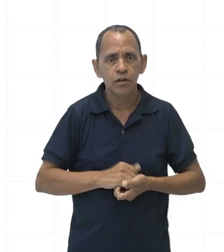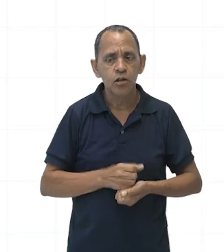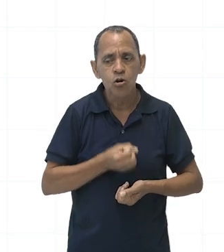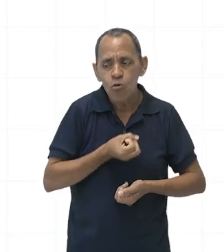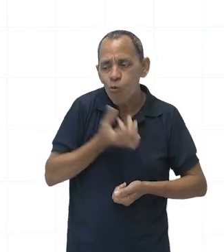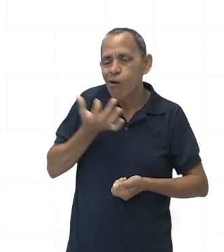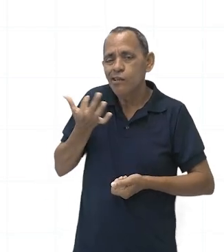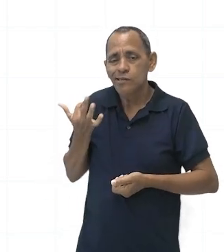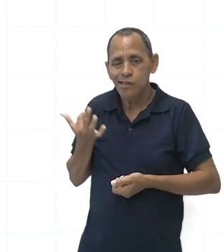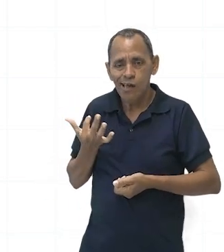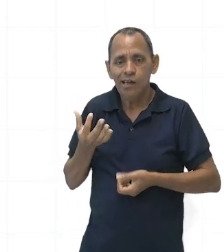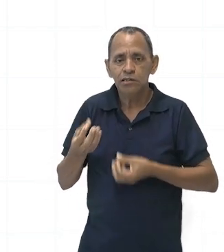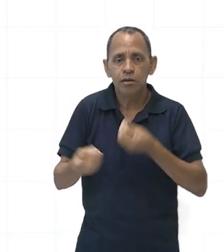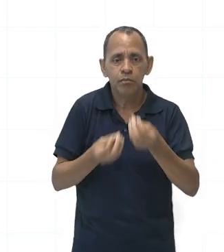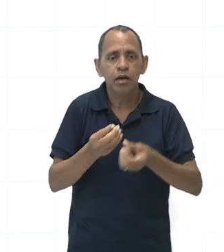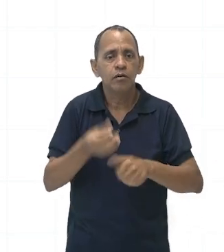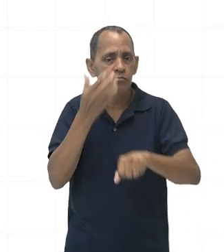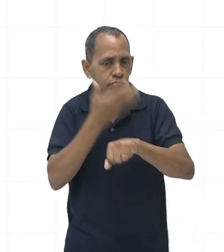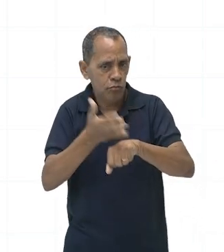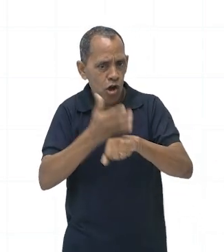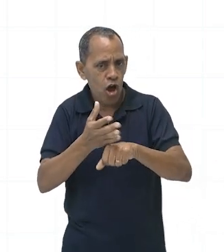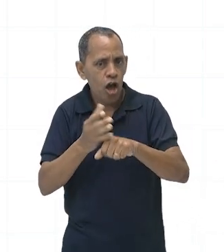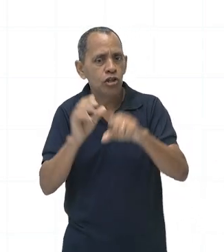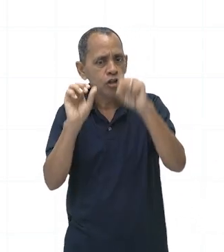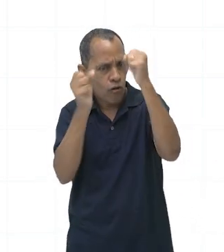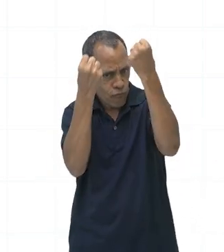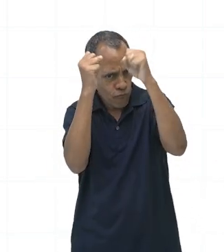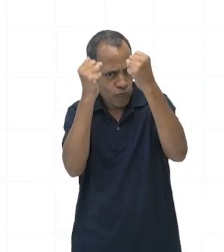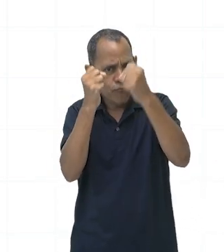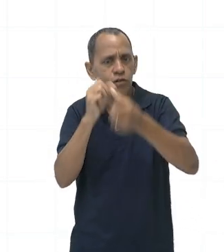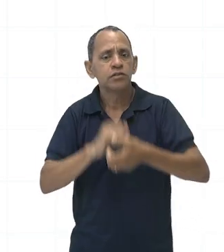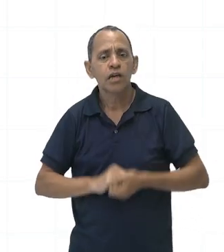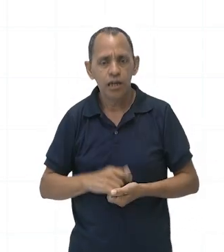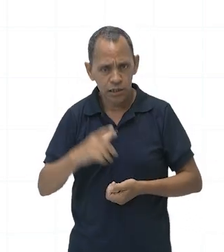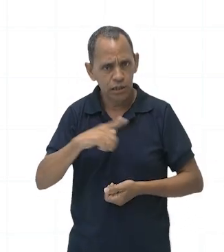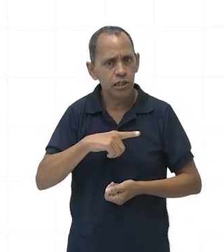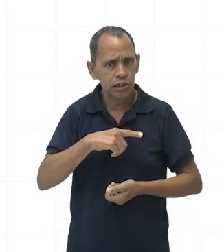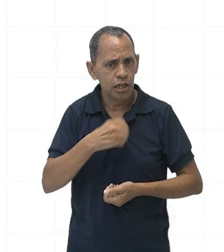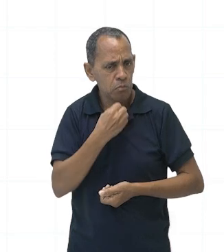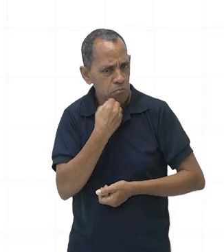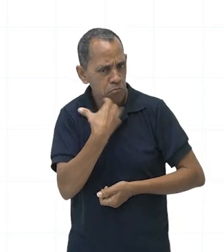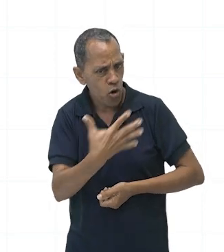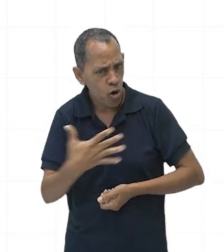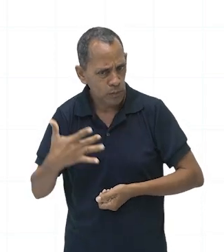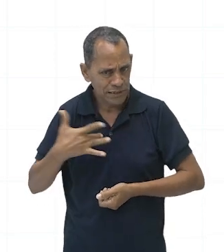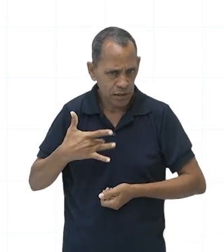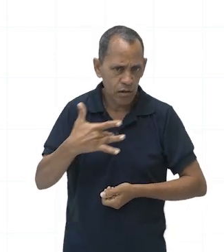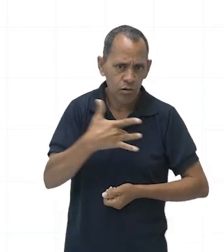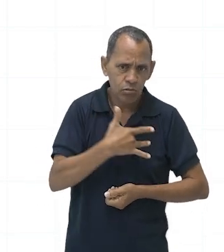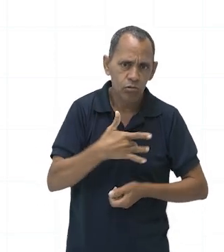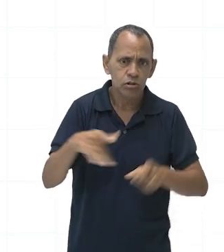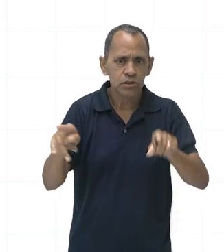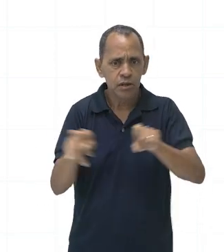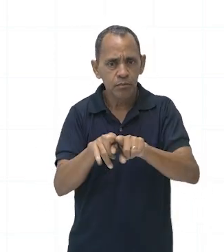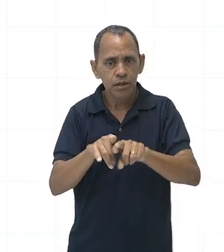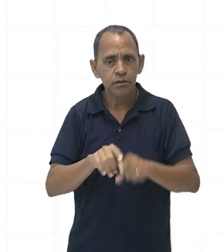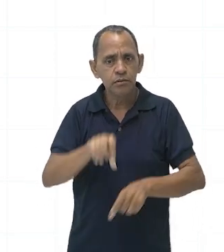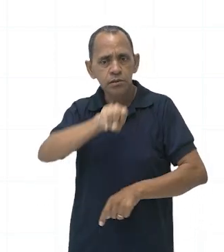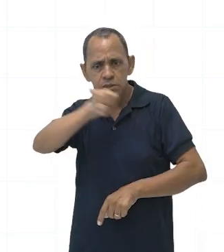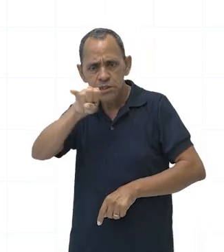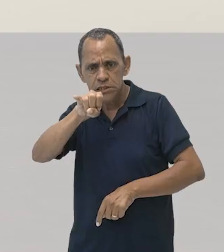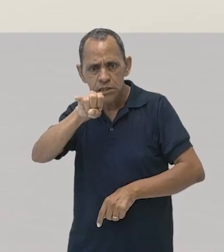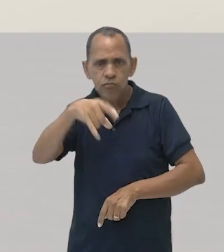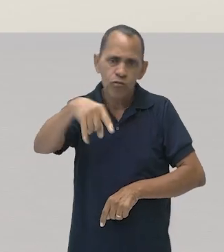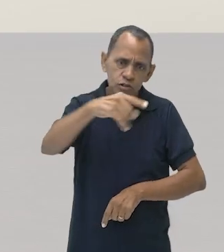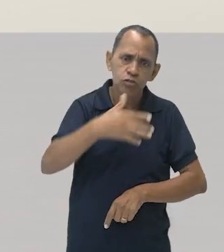de exercício físico que proporciona benefícios para a saúde. Então, se você